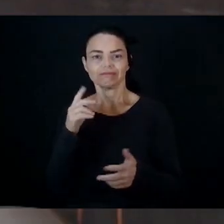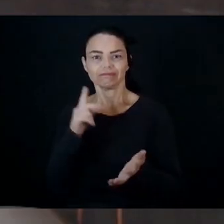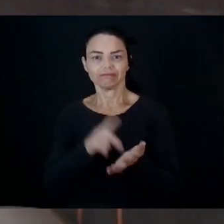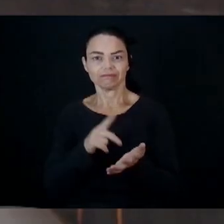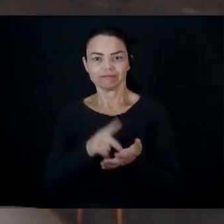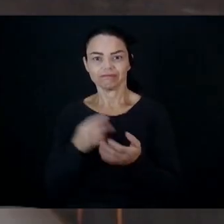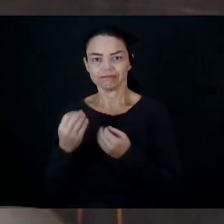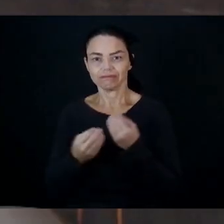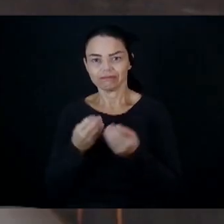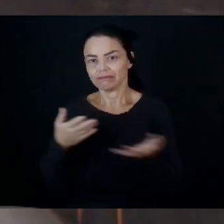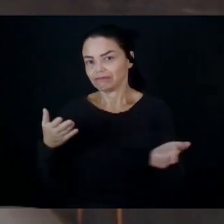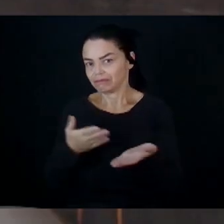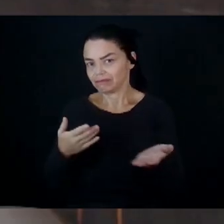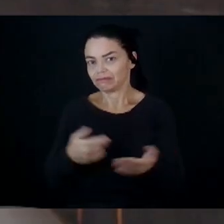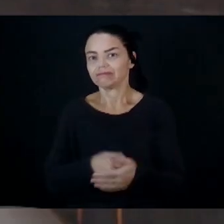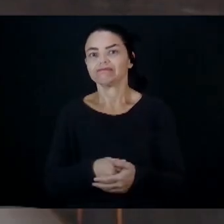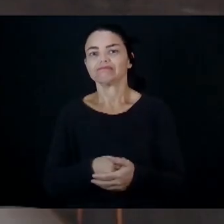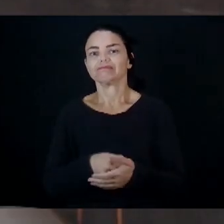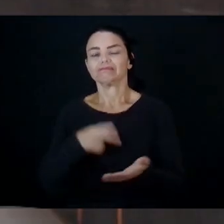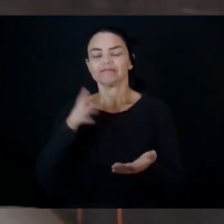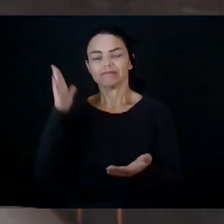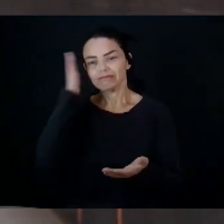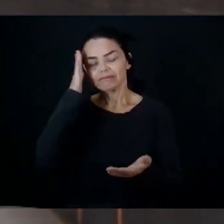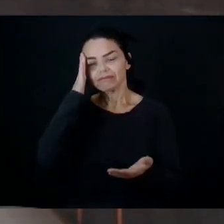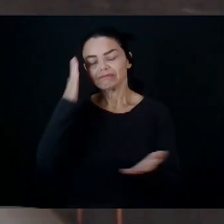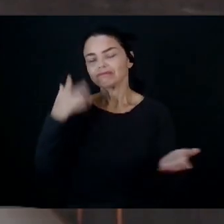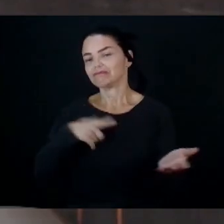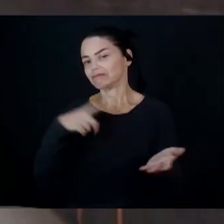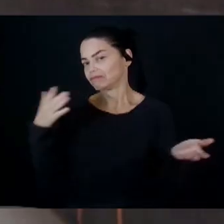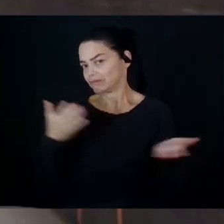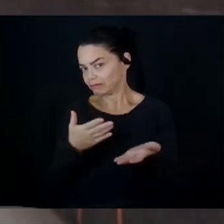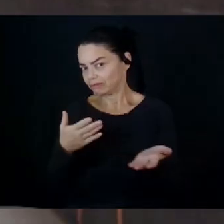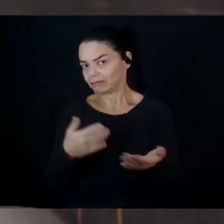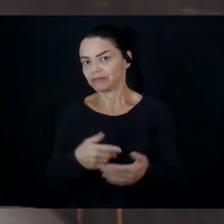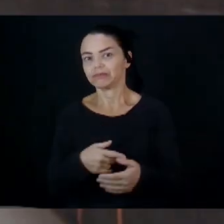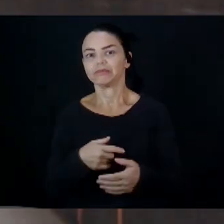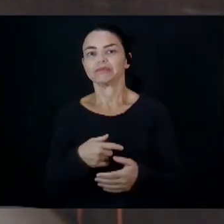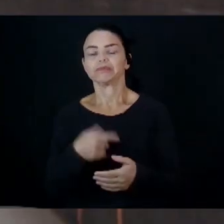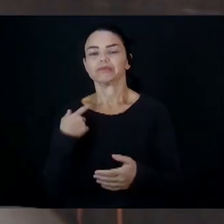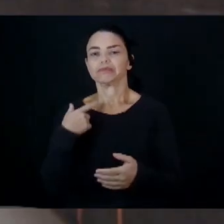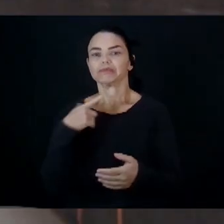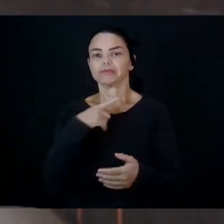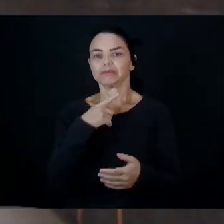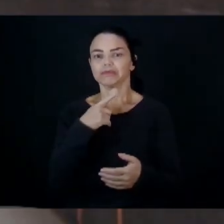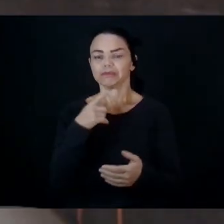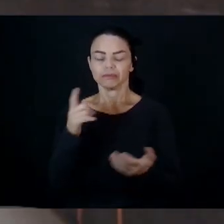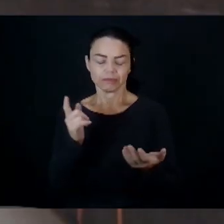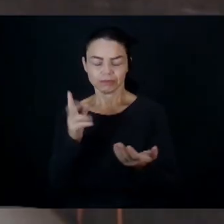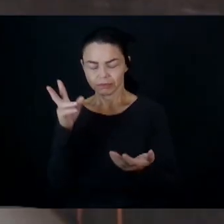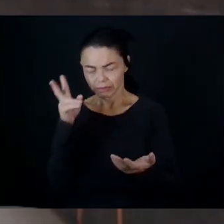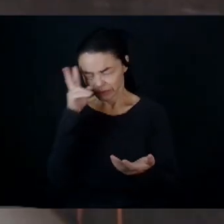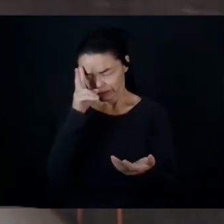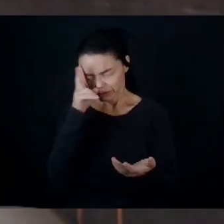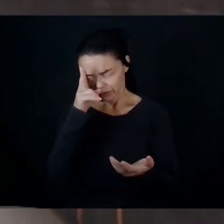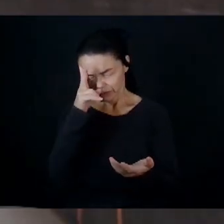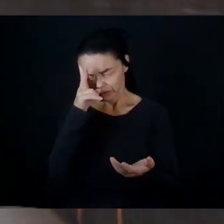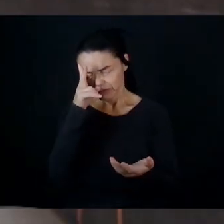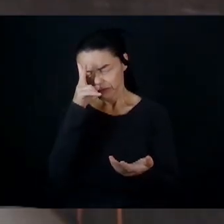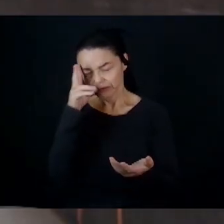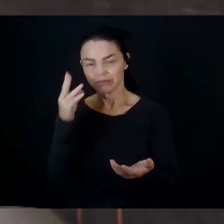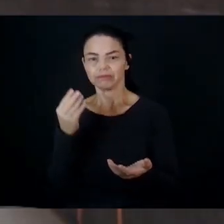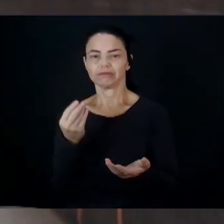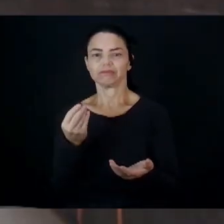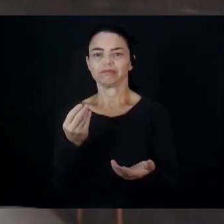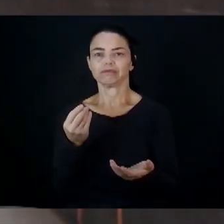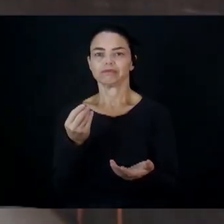é hoje, com a interpretação e entendimento que você tem hoje. Então aí você pega aquela memória sensorial que muitas vezes é um